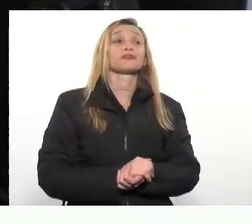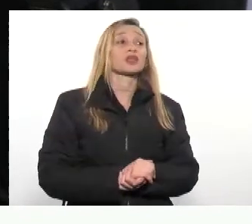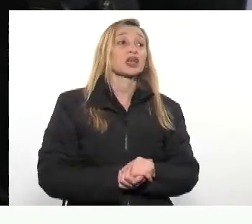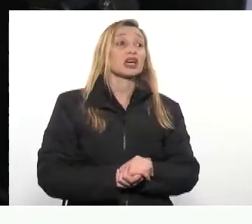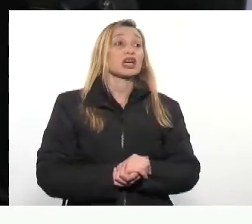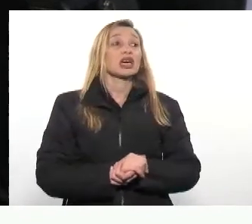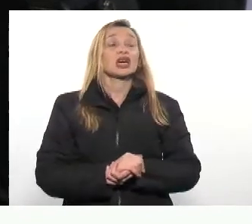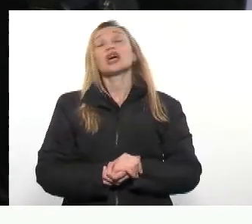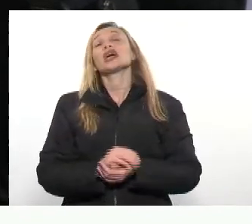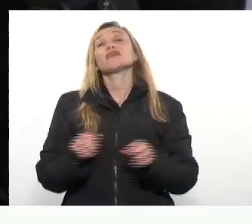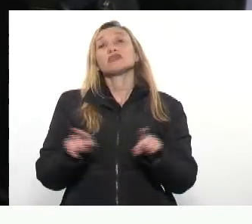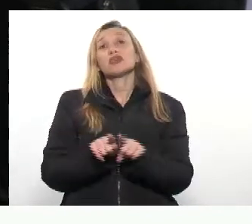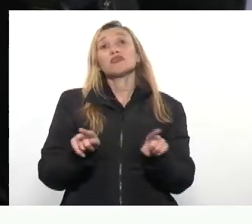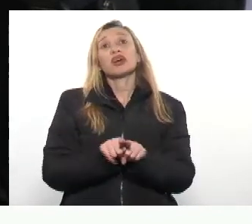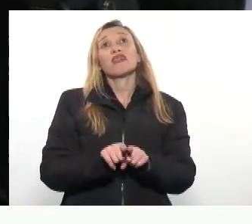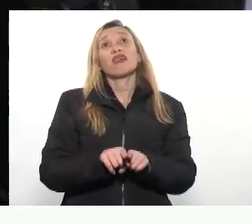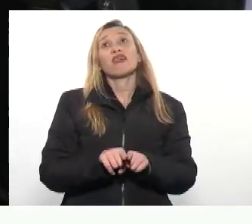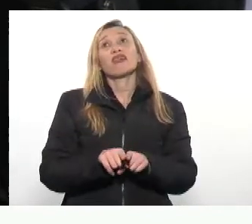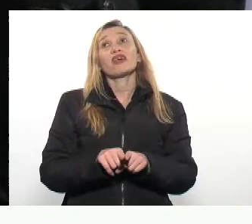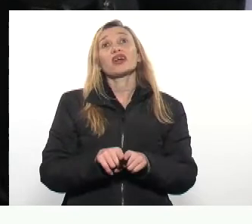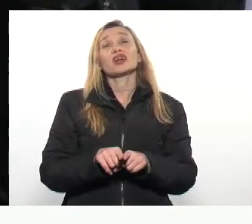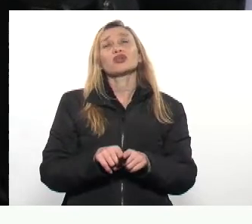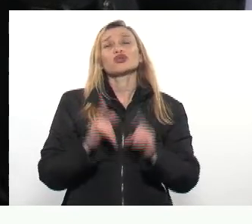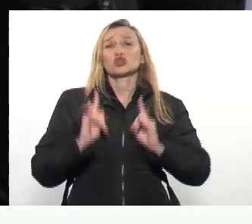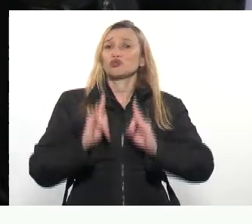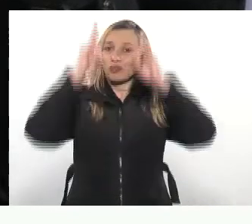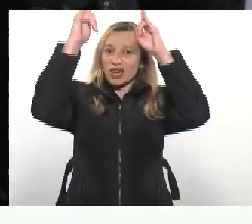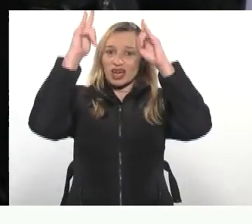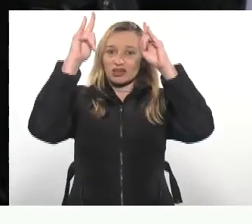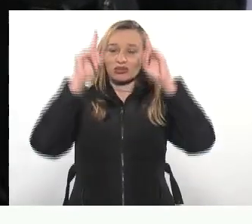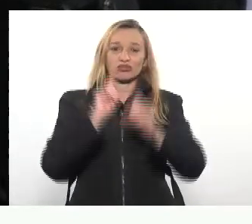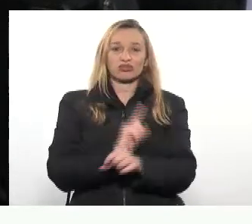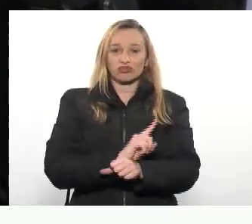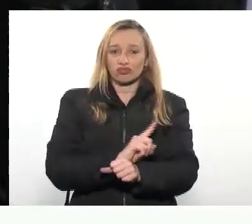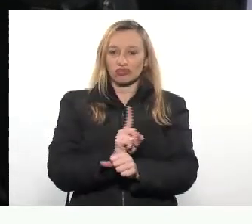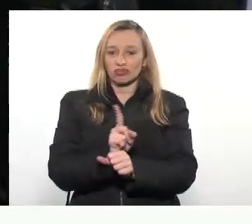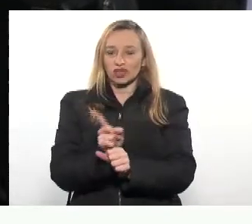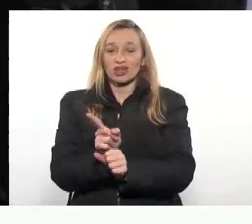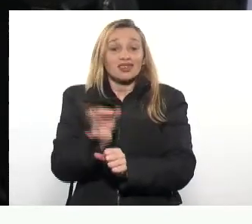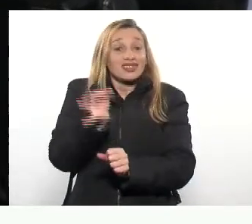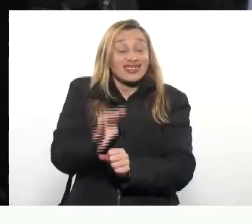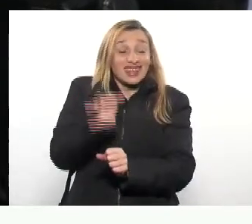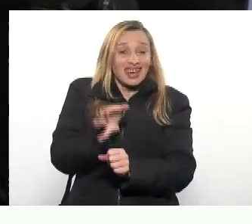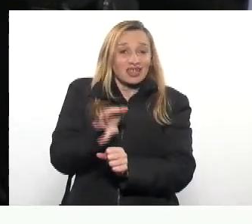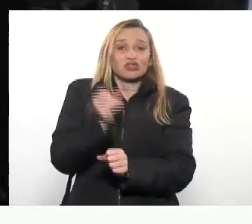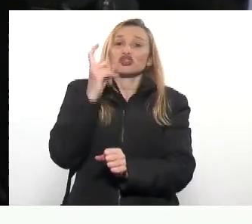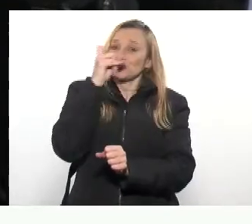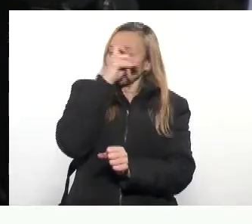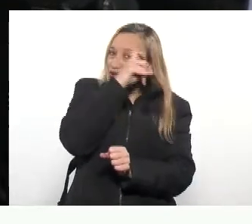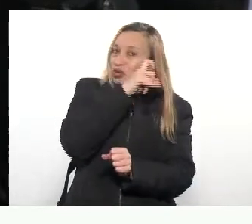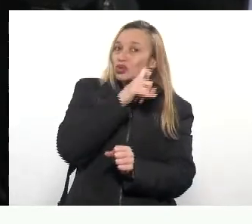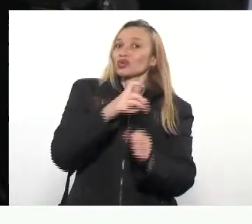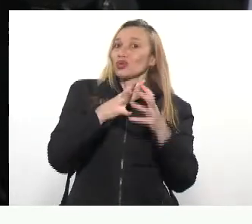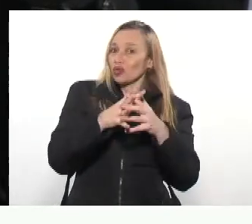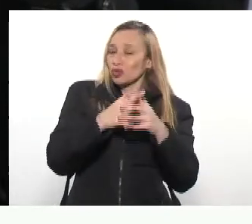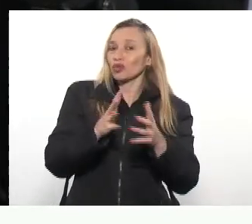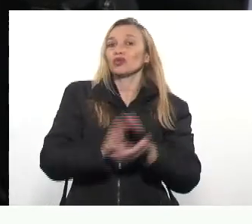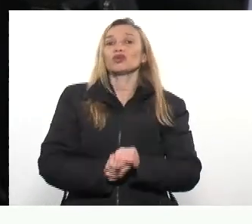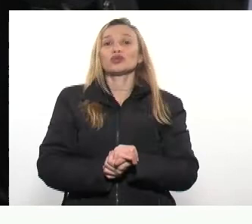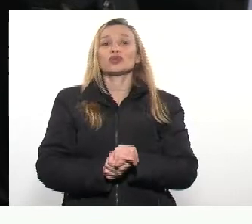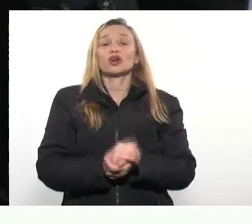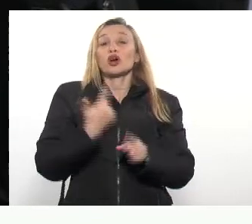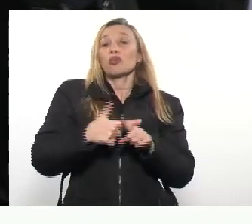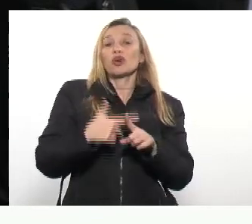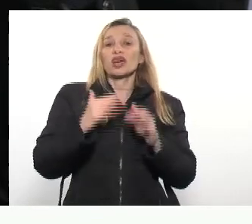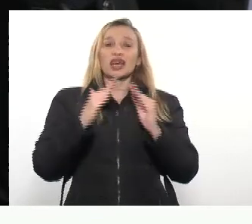muito complexa também porque os prédios não hidrometrados individualmente vai ser muitíssimo complicado. Por que o Minha